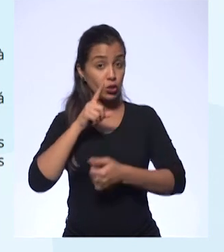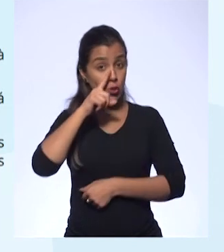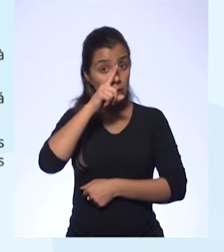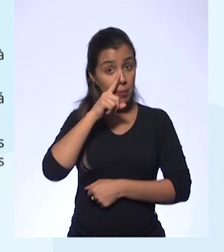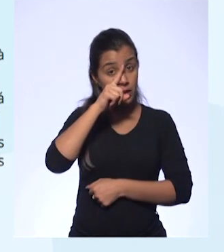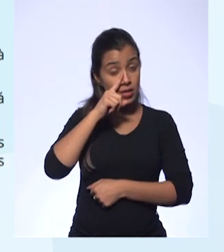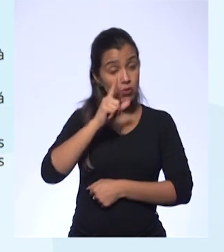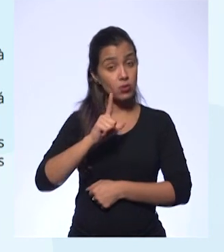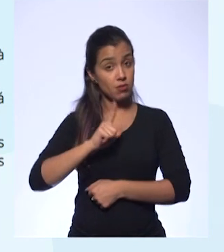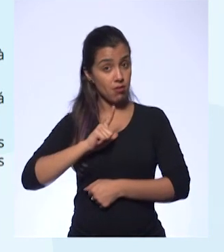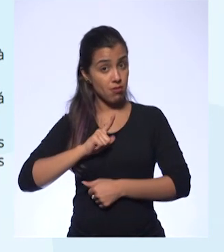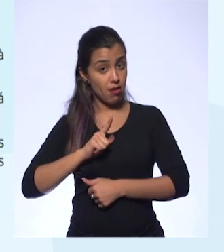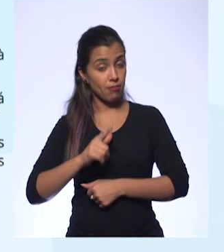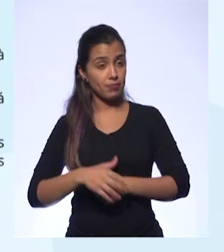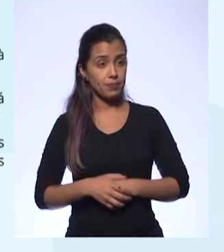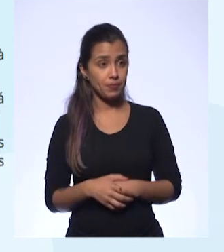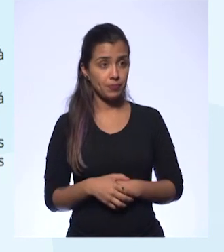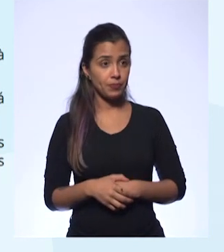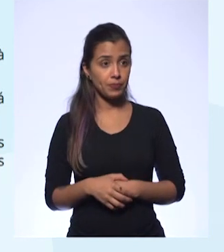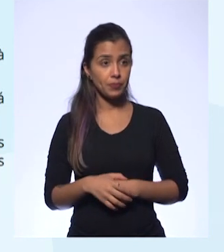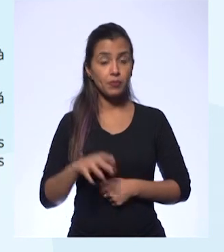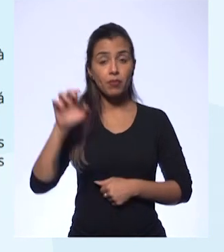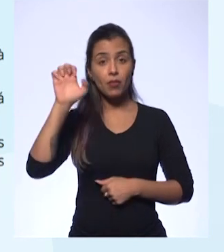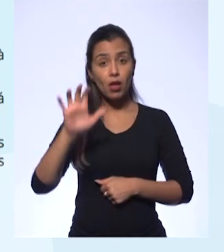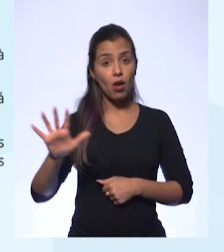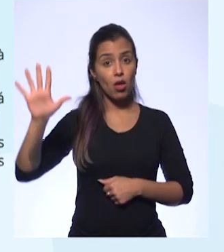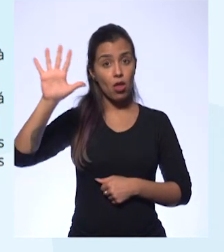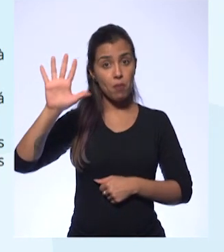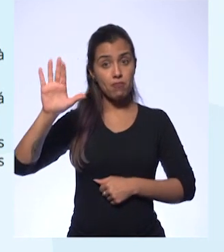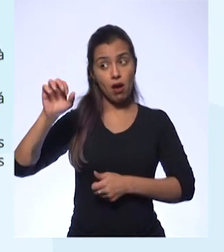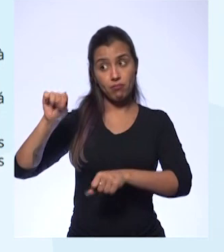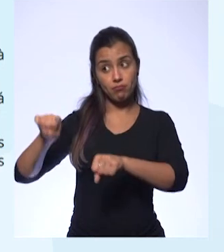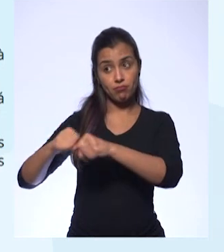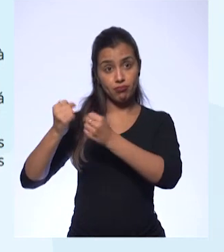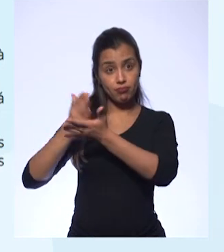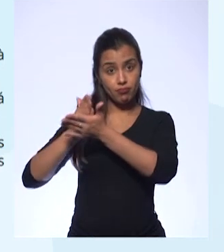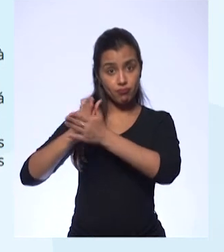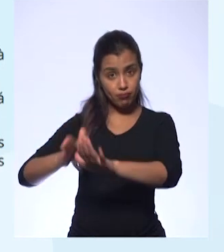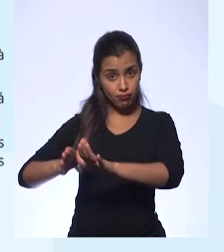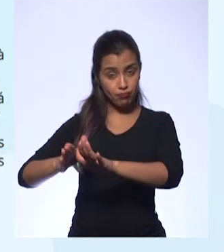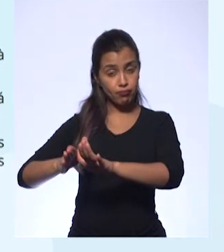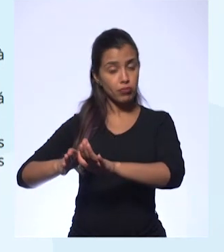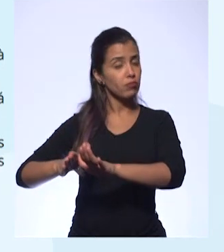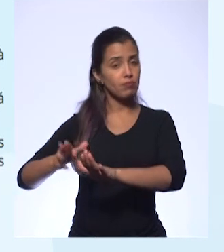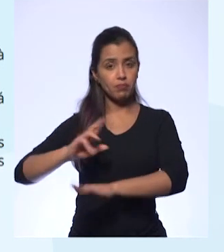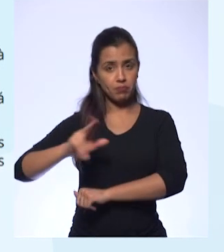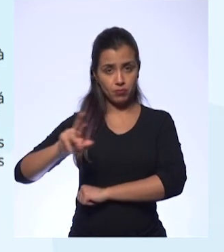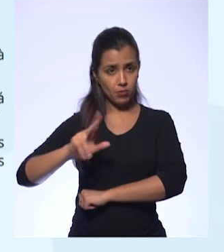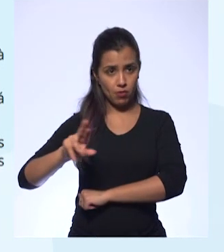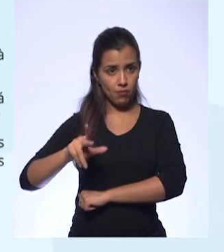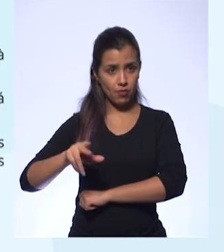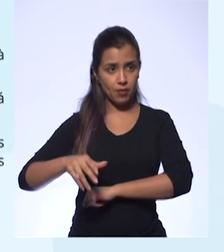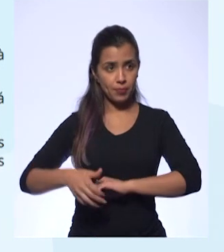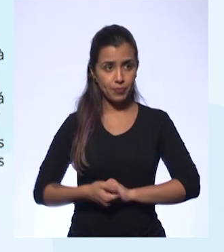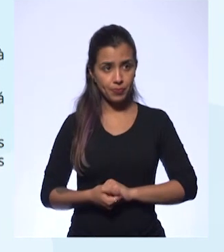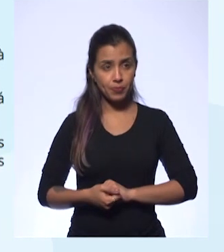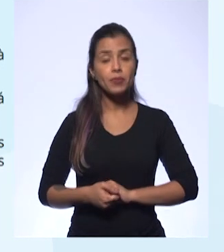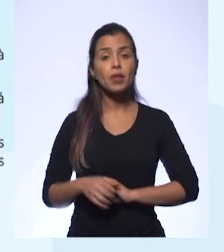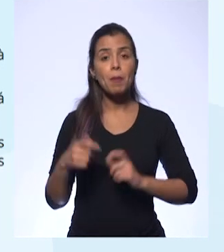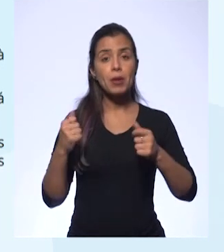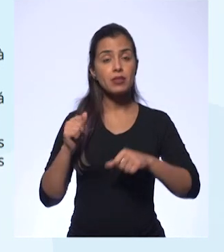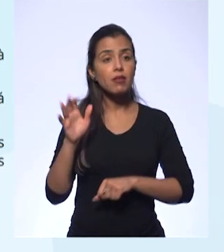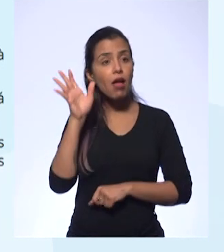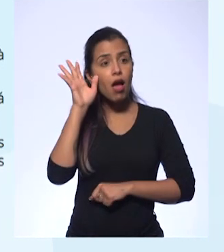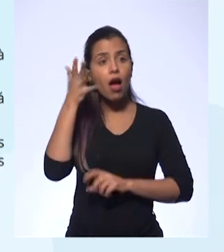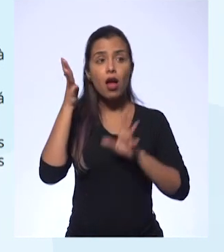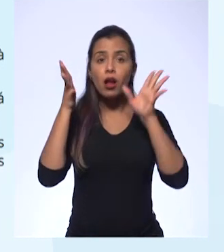ameaçam. A Europa não se fará de uma só vez, nem de acordo com um plano único. Far-se-á através de realizações